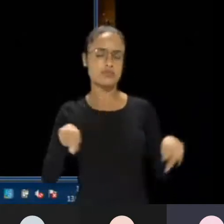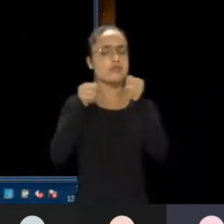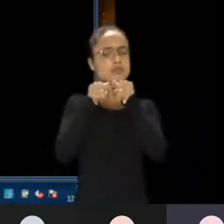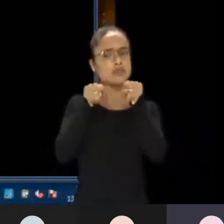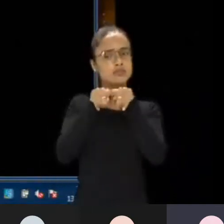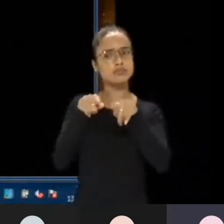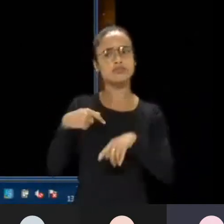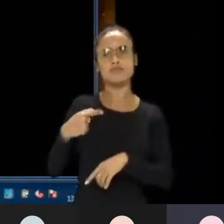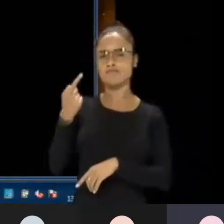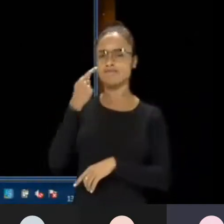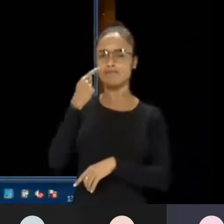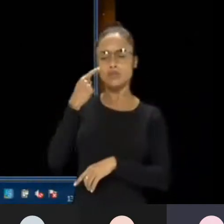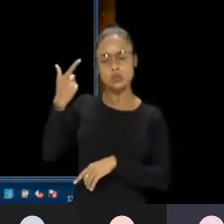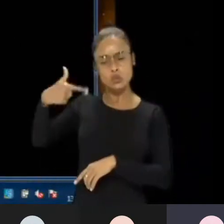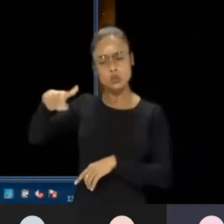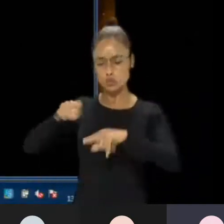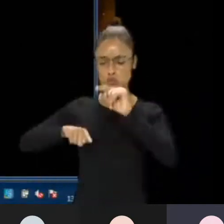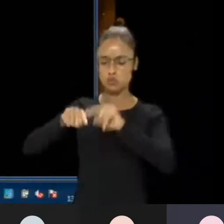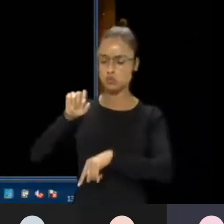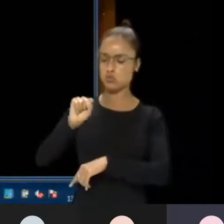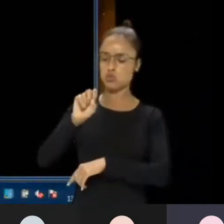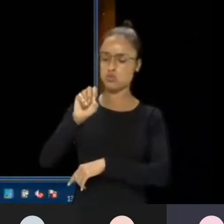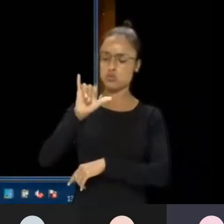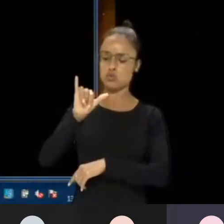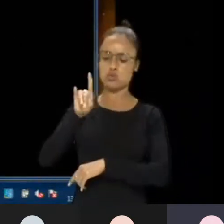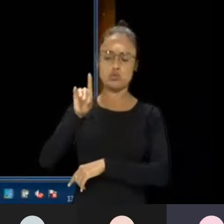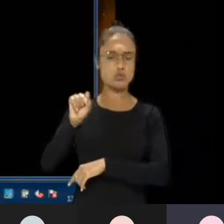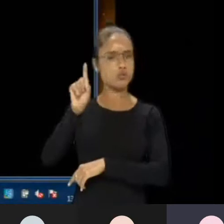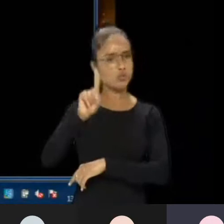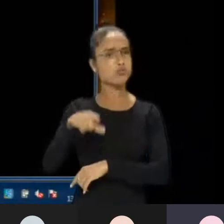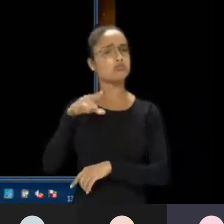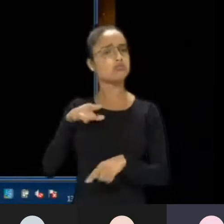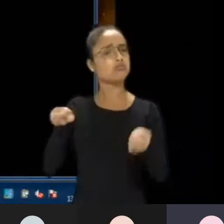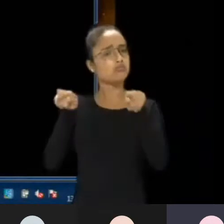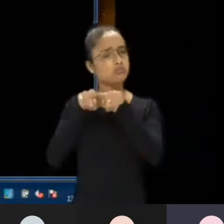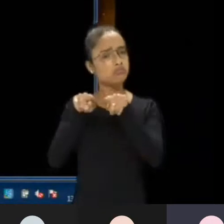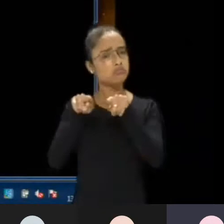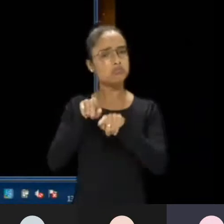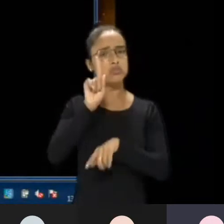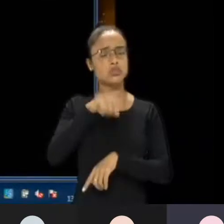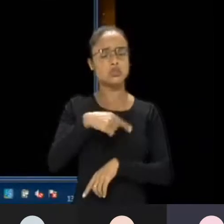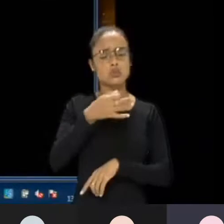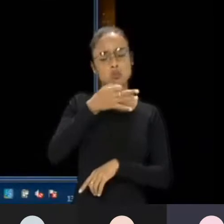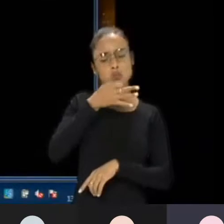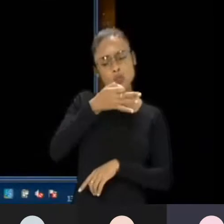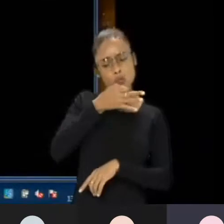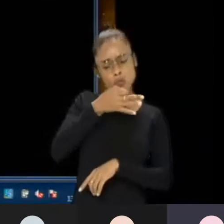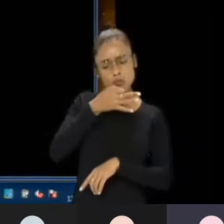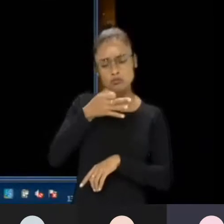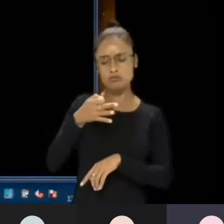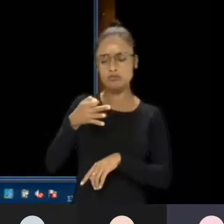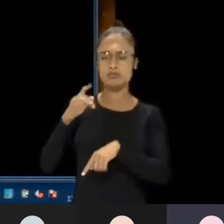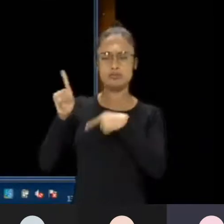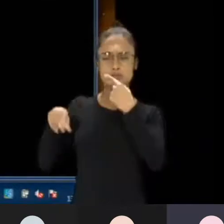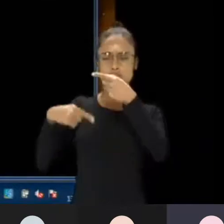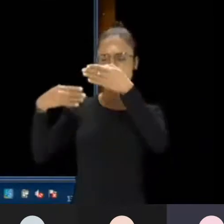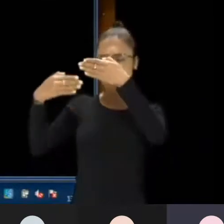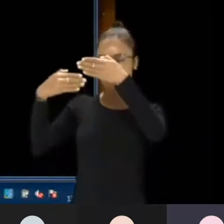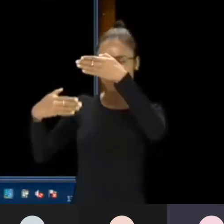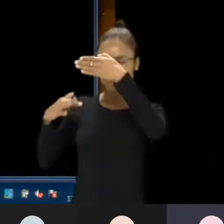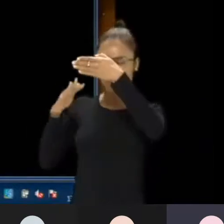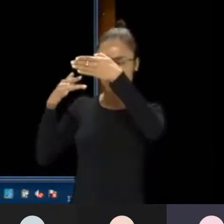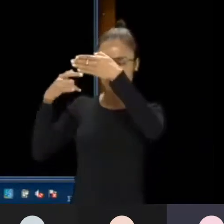sólido, esse daí não é semelhante ao que eu preciso. Eu tenho aqui como optar, então tem várias combinações. O